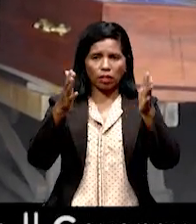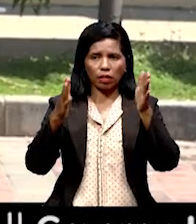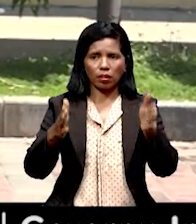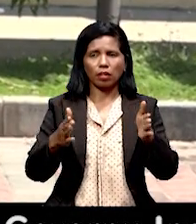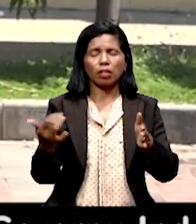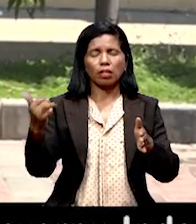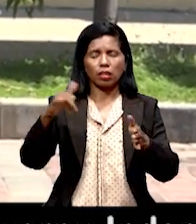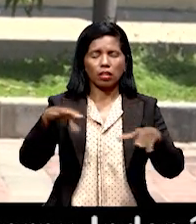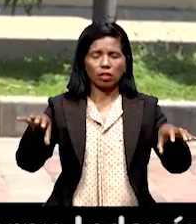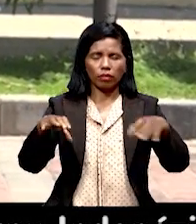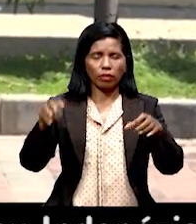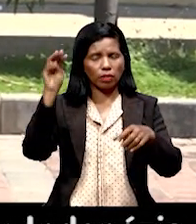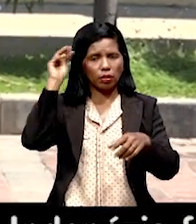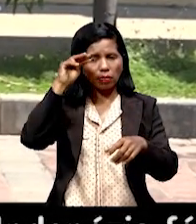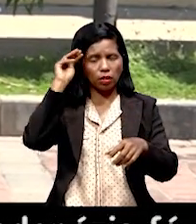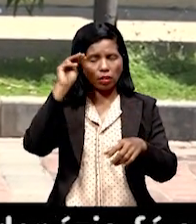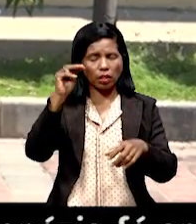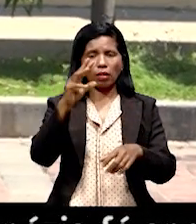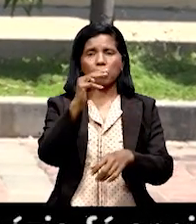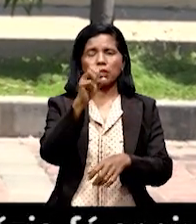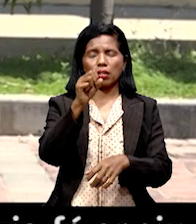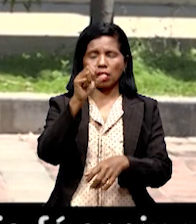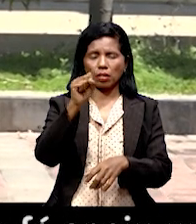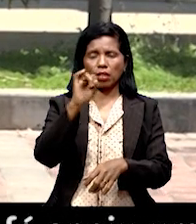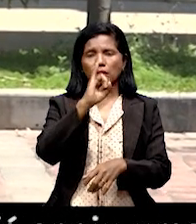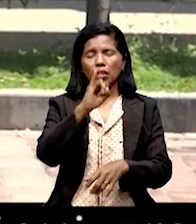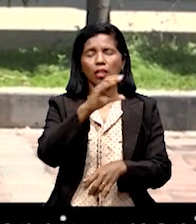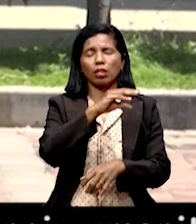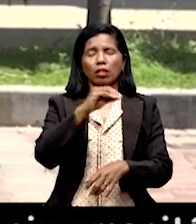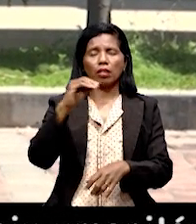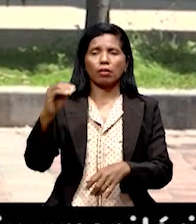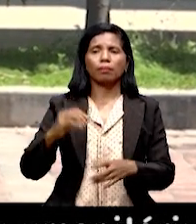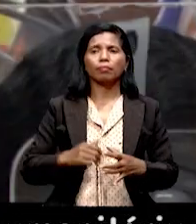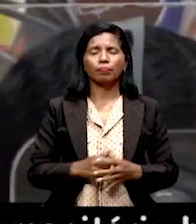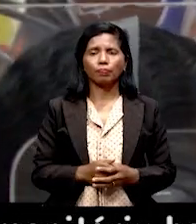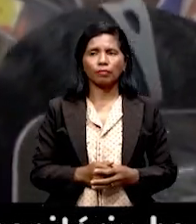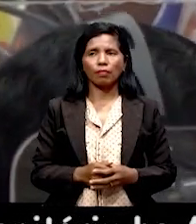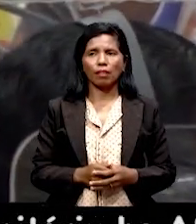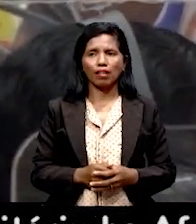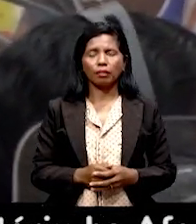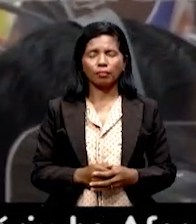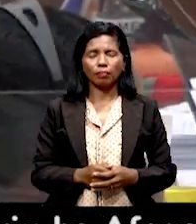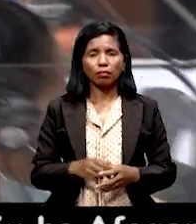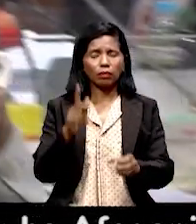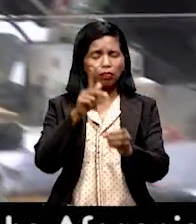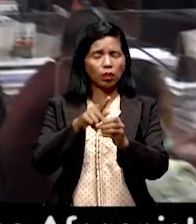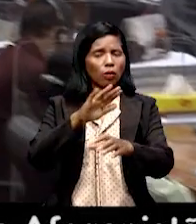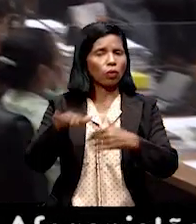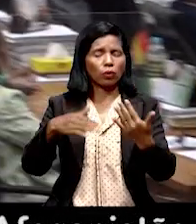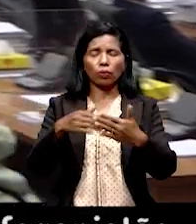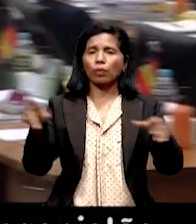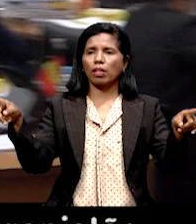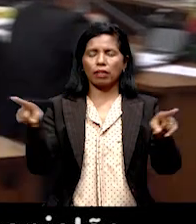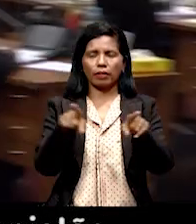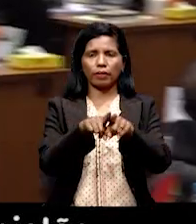sirenebe serviço e a Ministério Solidariedade Social no Inclusão. Carro funerário, né? Mina, né? Quase rotou, tu anessa, né?